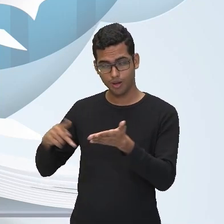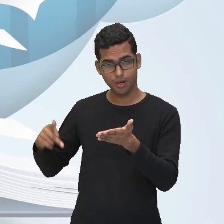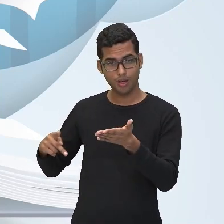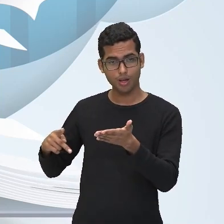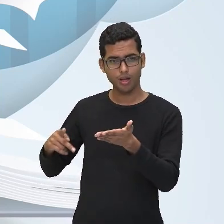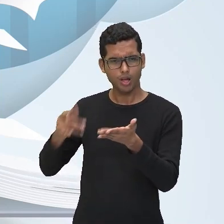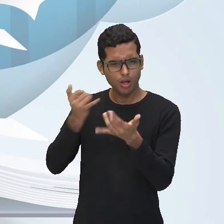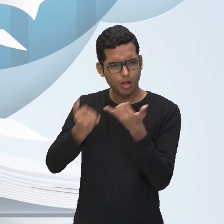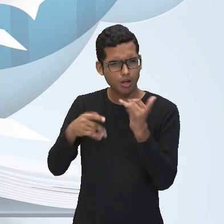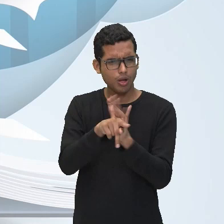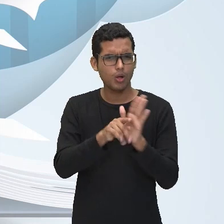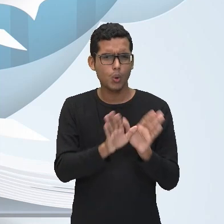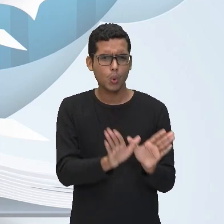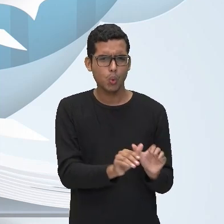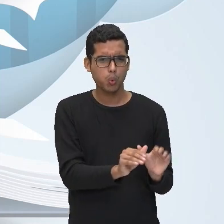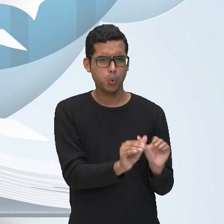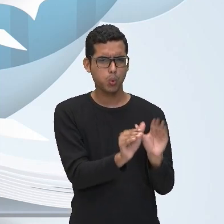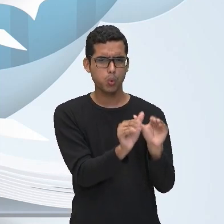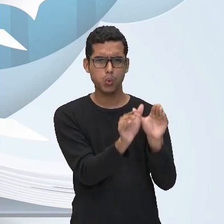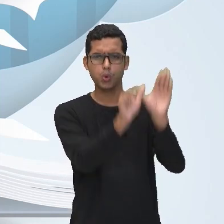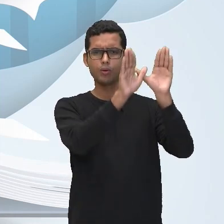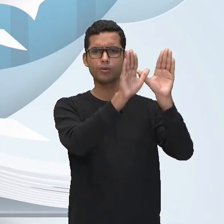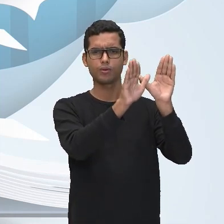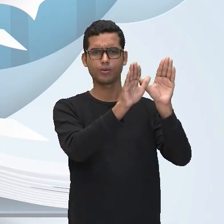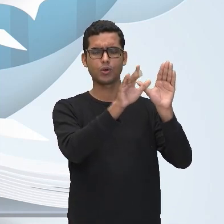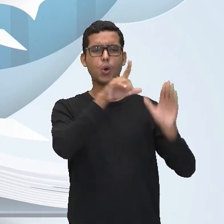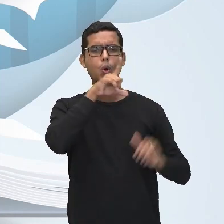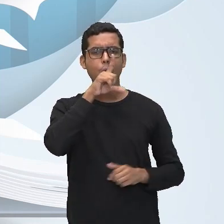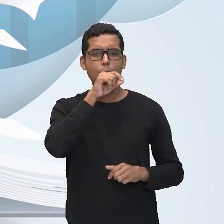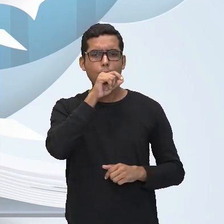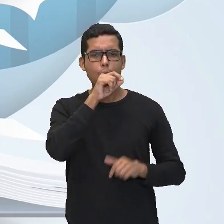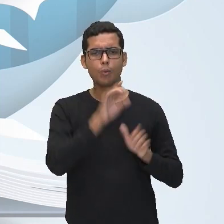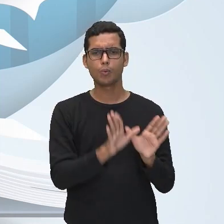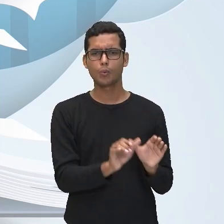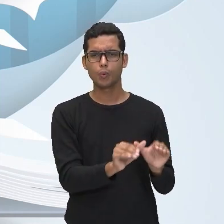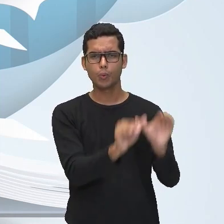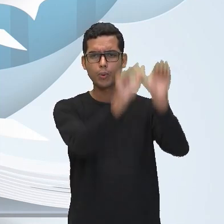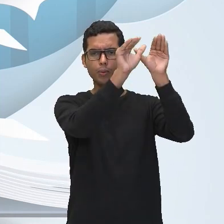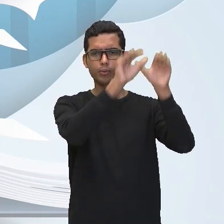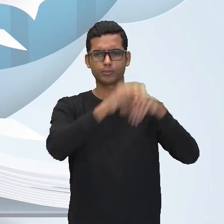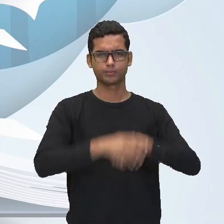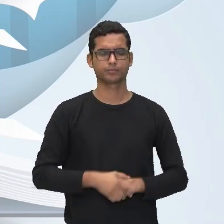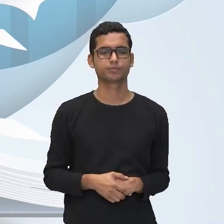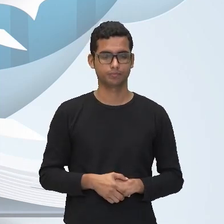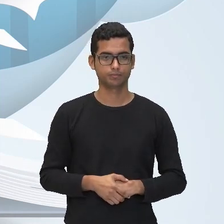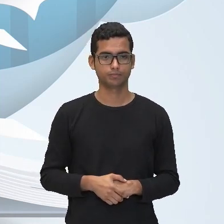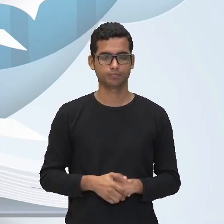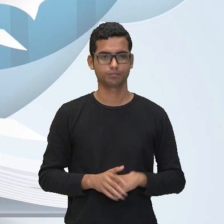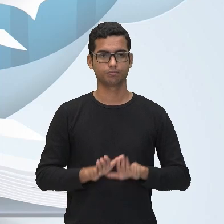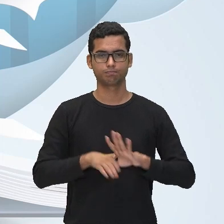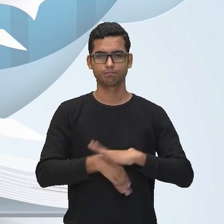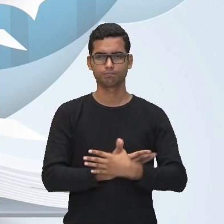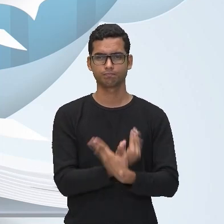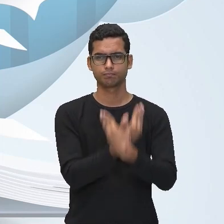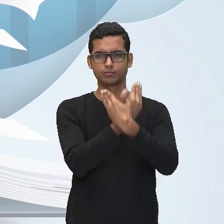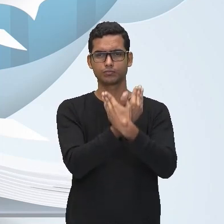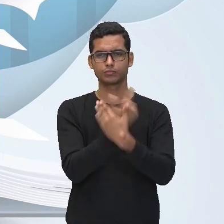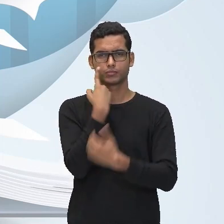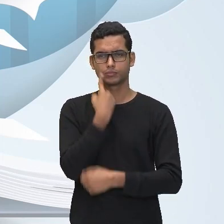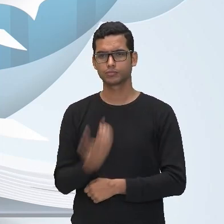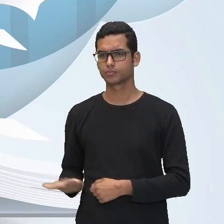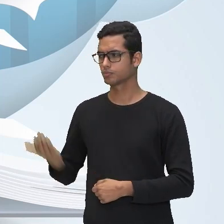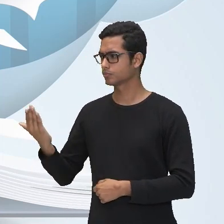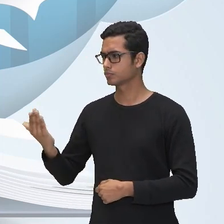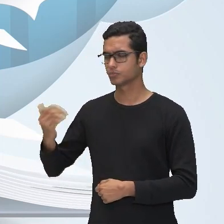os poemas são pássaros. Eu observo aqui, então, o que eu observo nesse